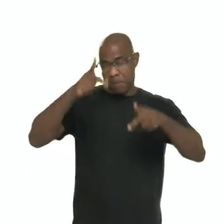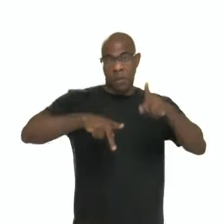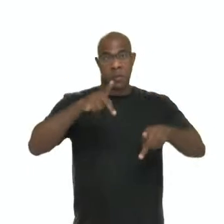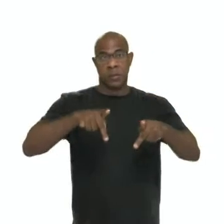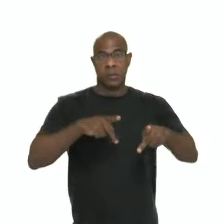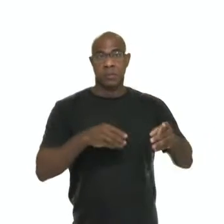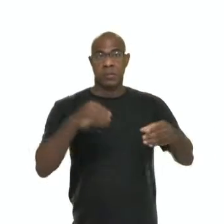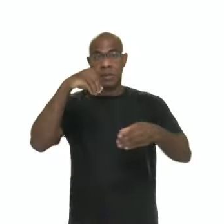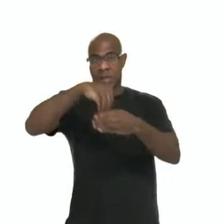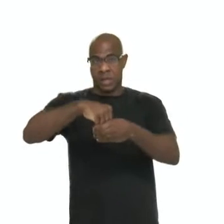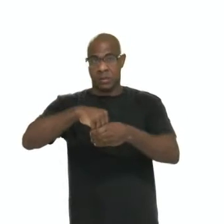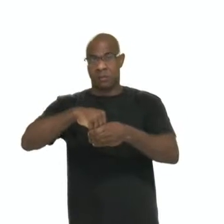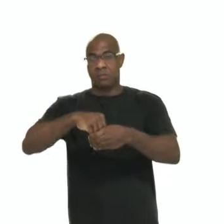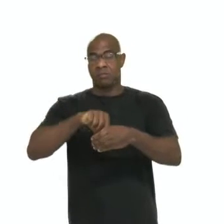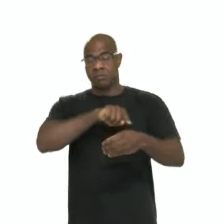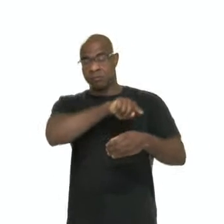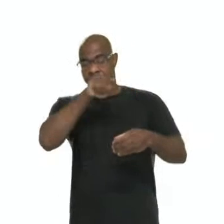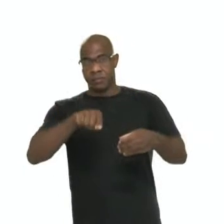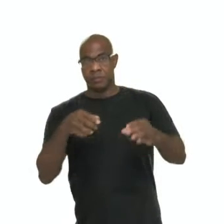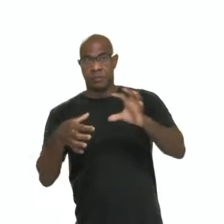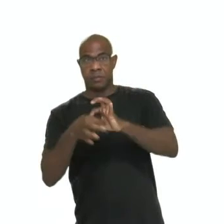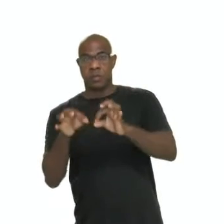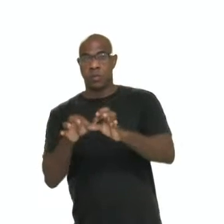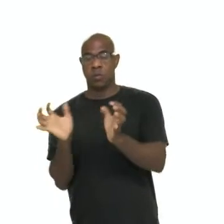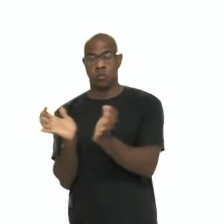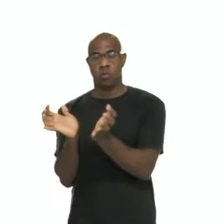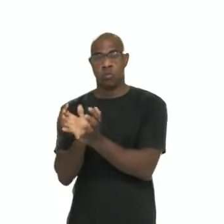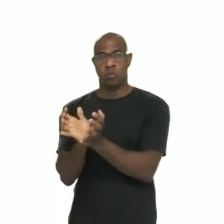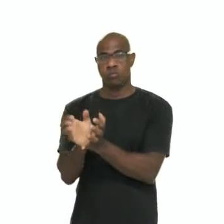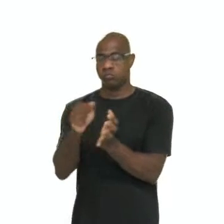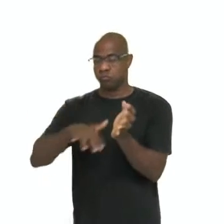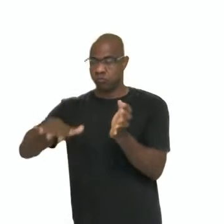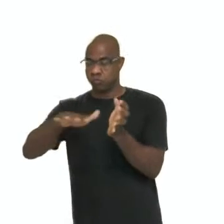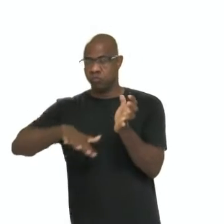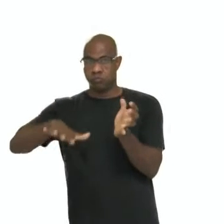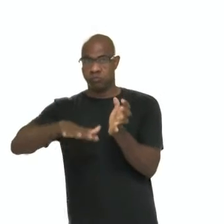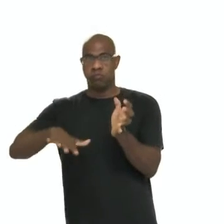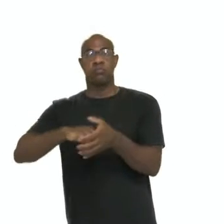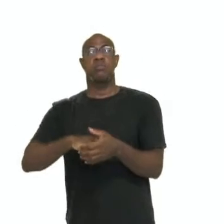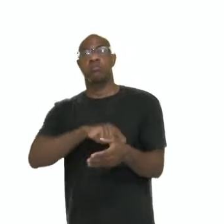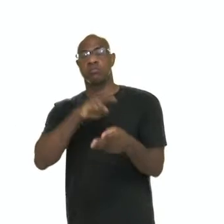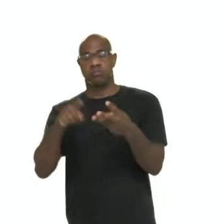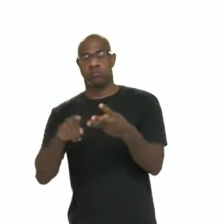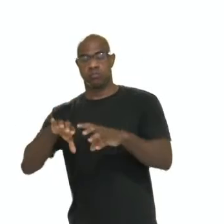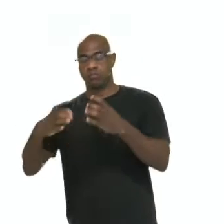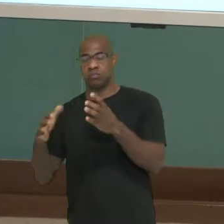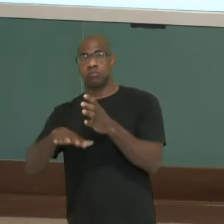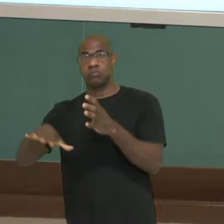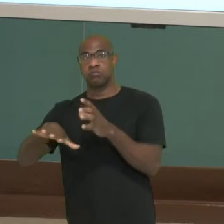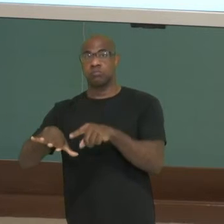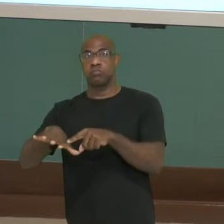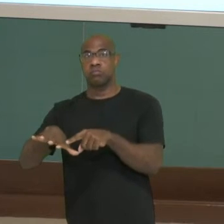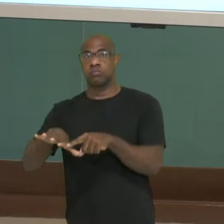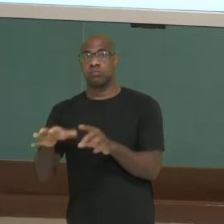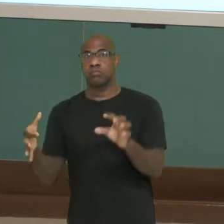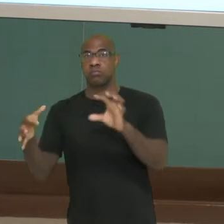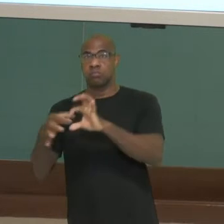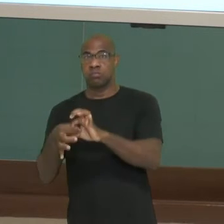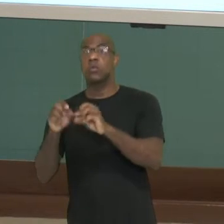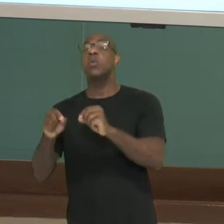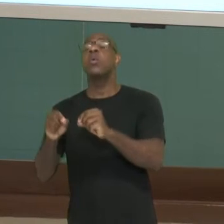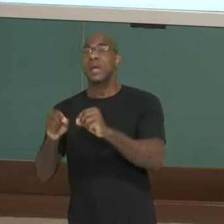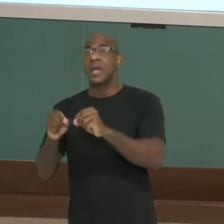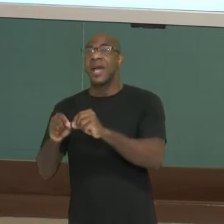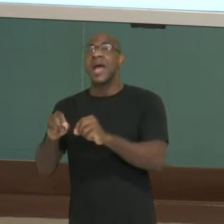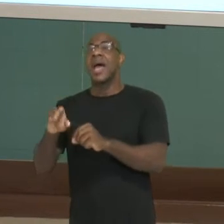estará inserida em uma comunidade. Esta comunidade estará inserida em um